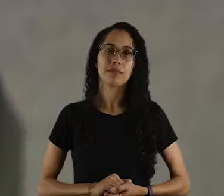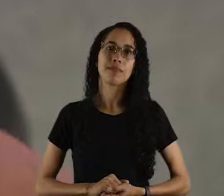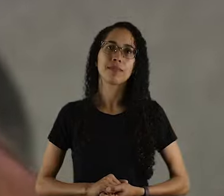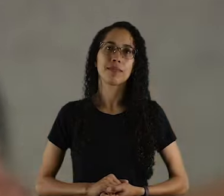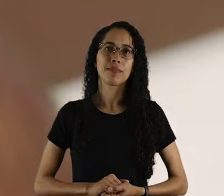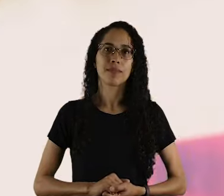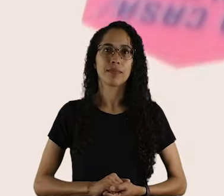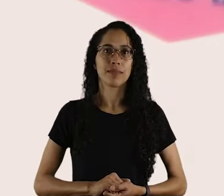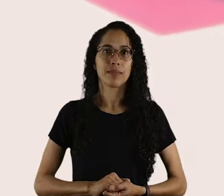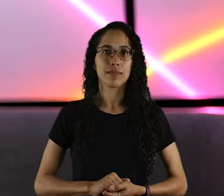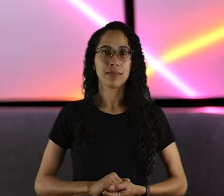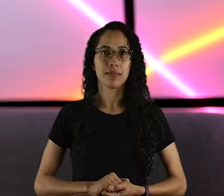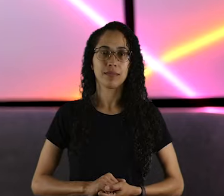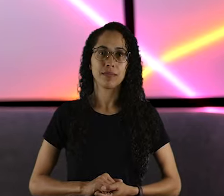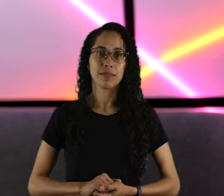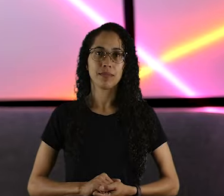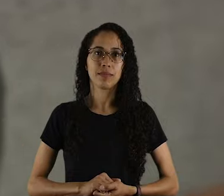Em casa.